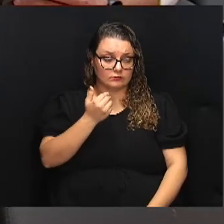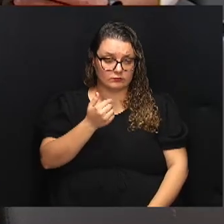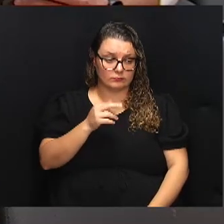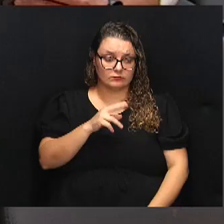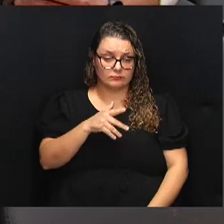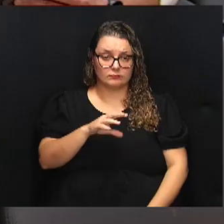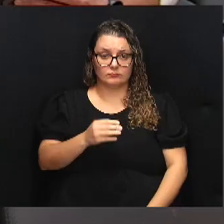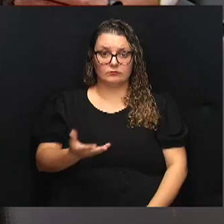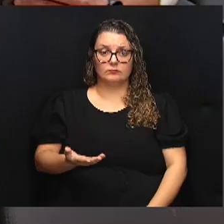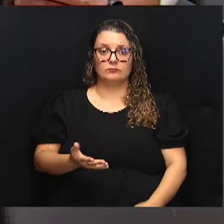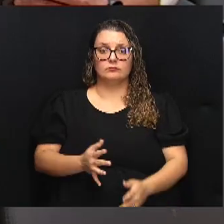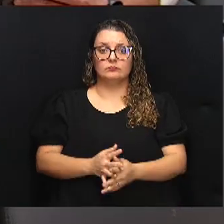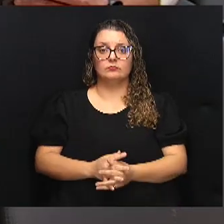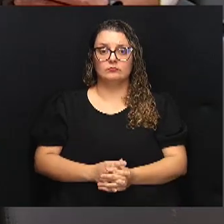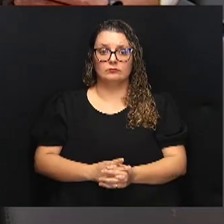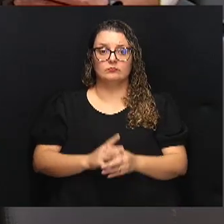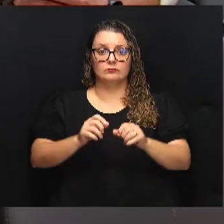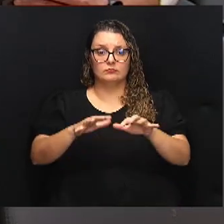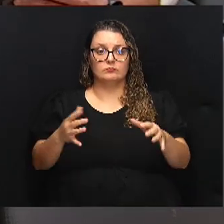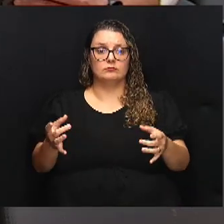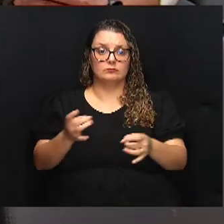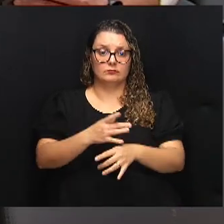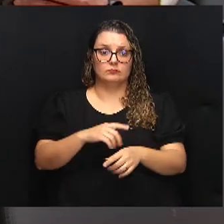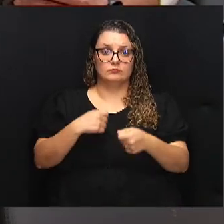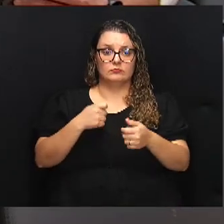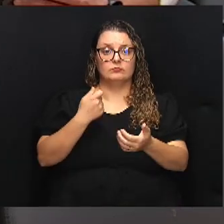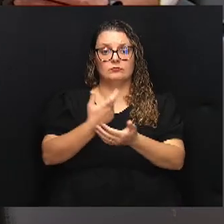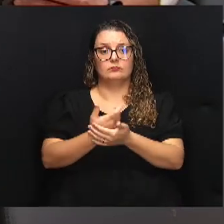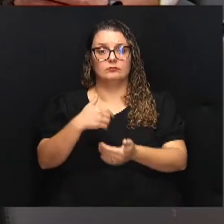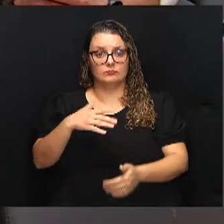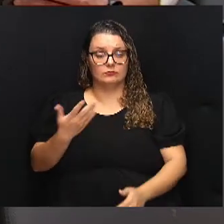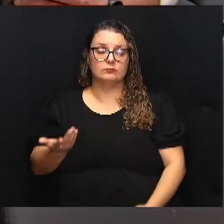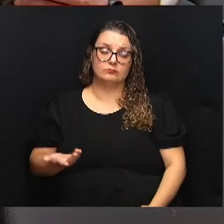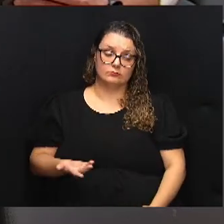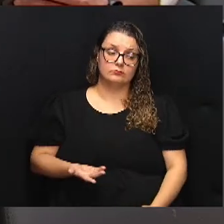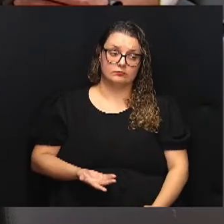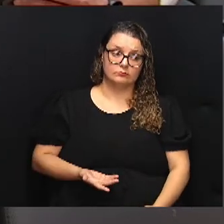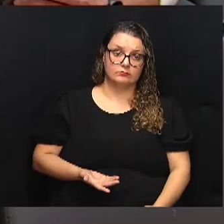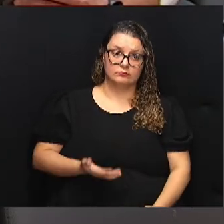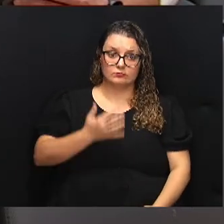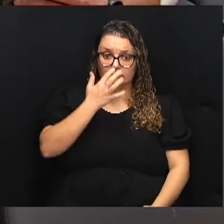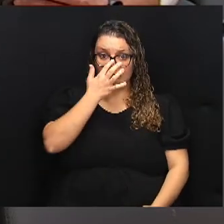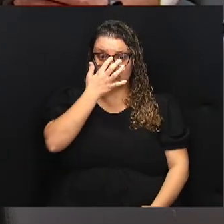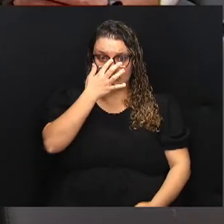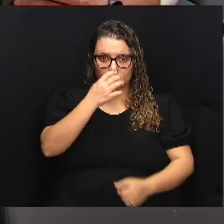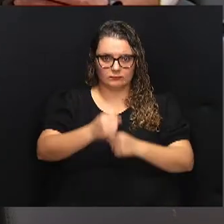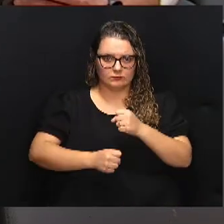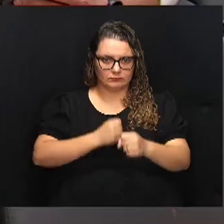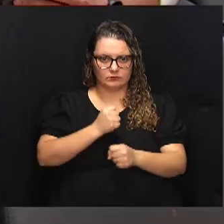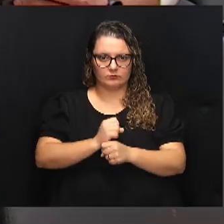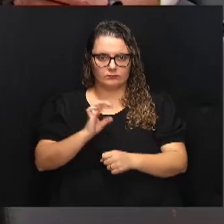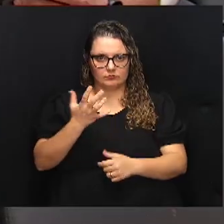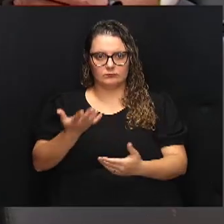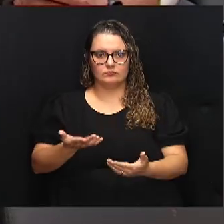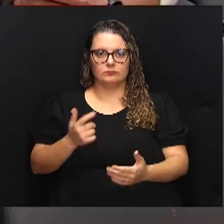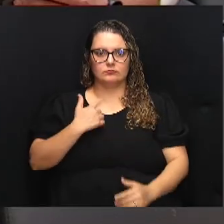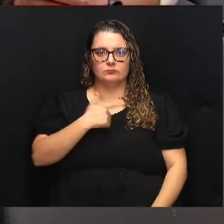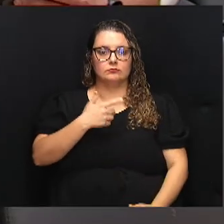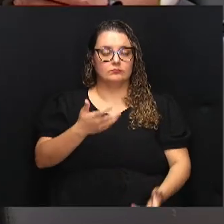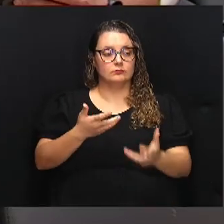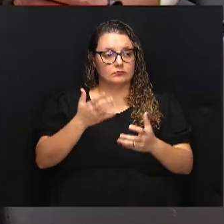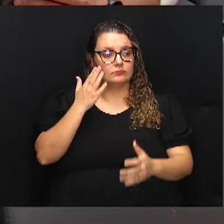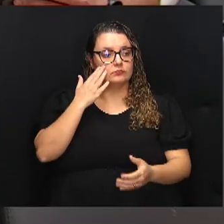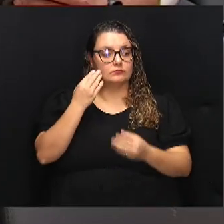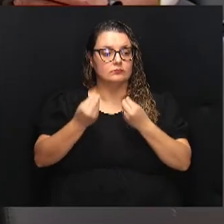Porque distribui, depois acaba, precisa comprar mais, então por ano acontece isso. A gente queria entender melhor